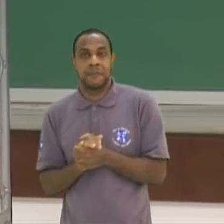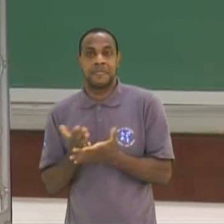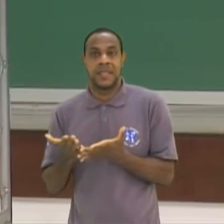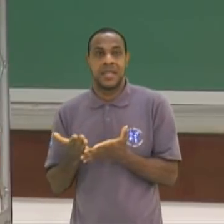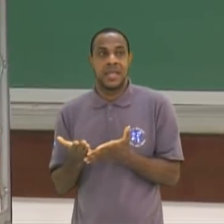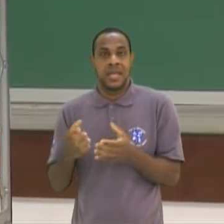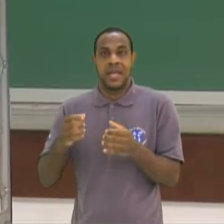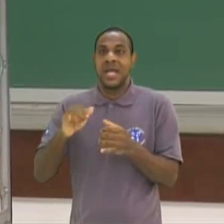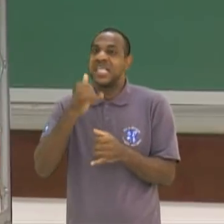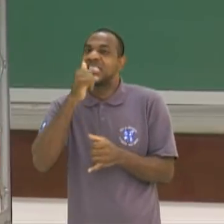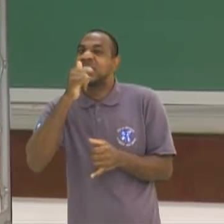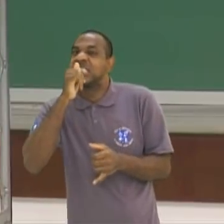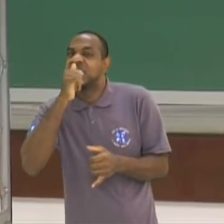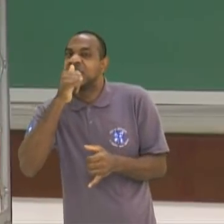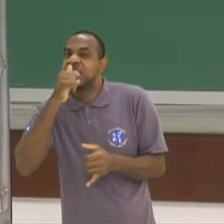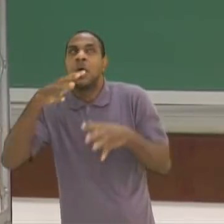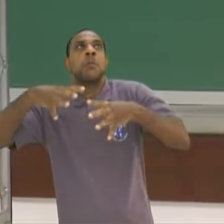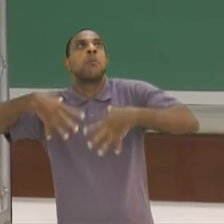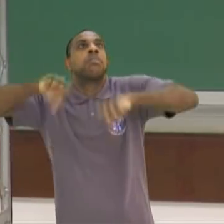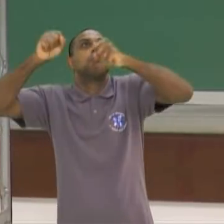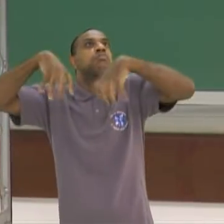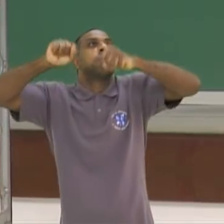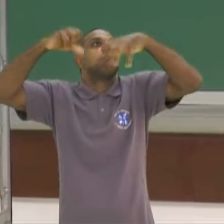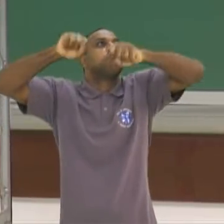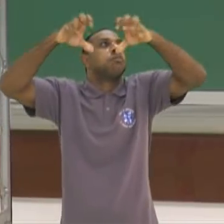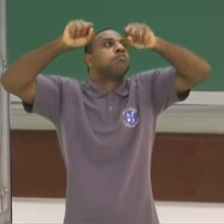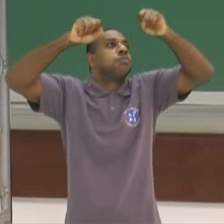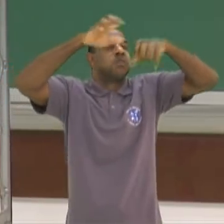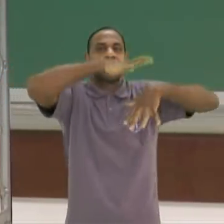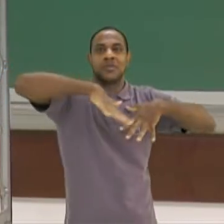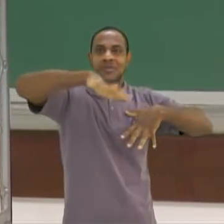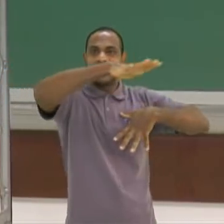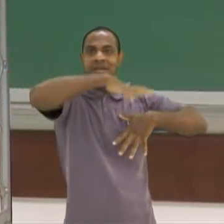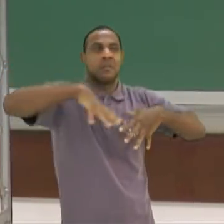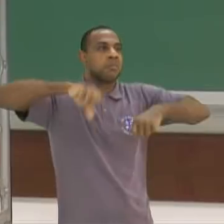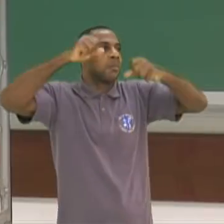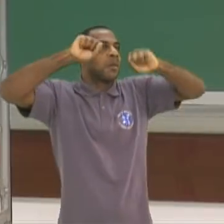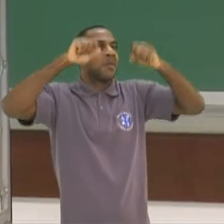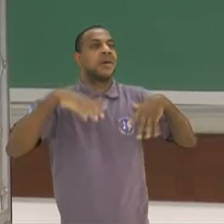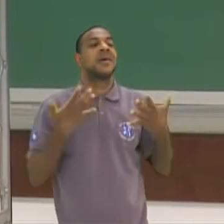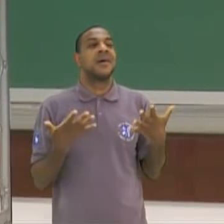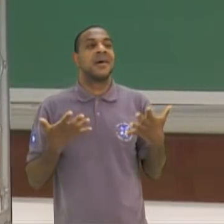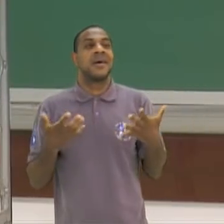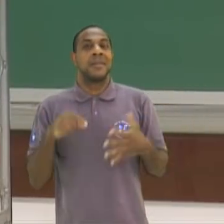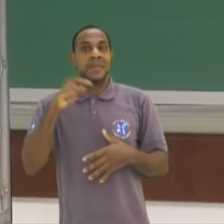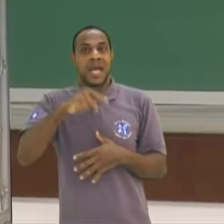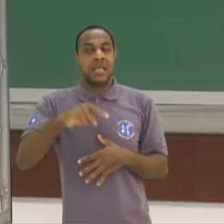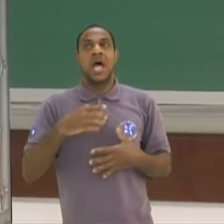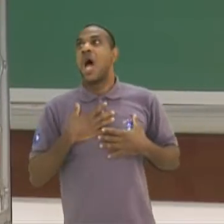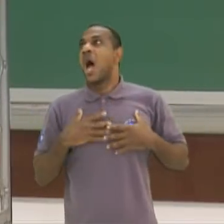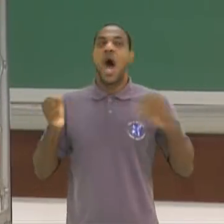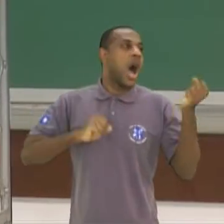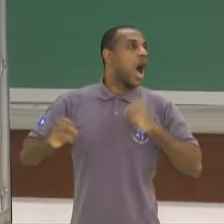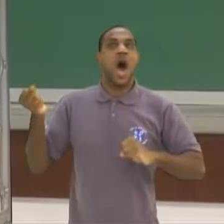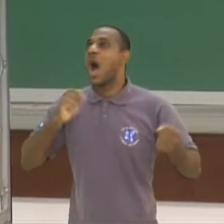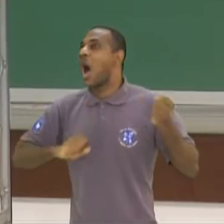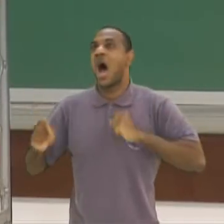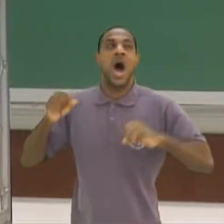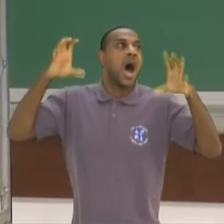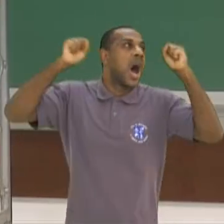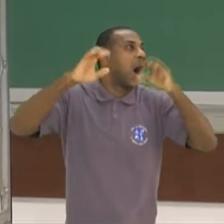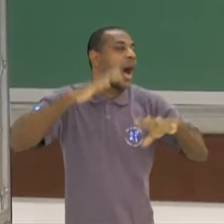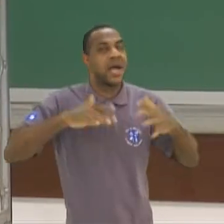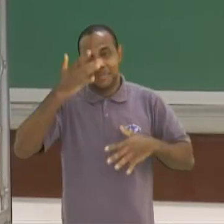a eletricidade, apagar completamente as luzes do espaço, para que, nesse desespero todo da